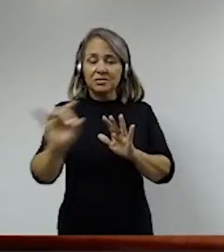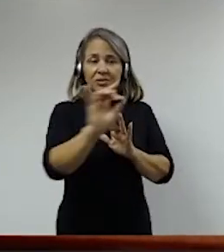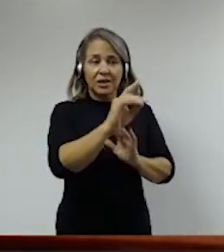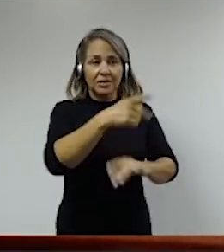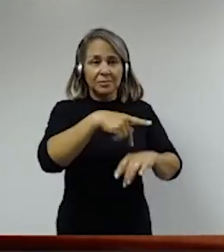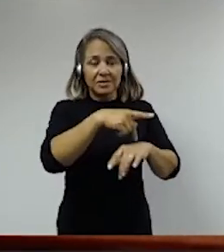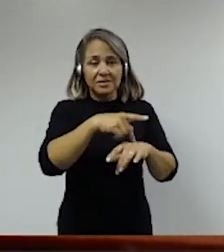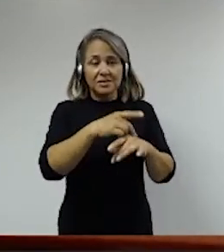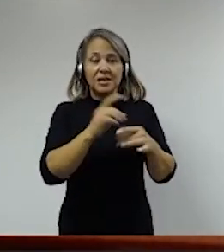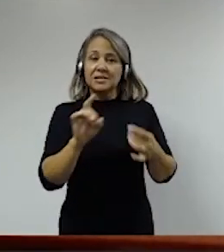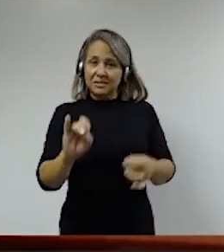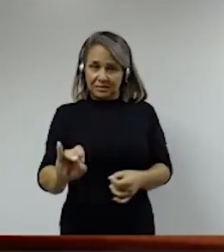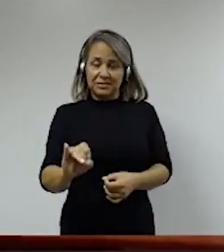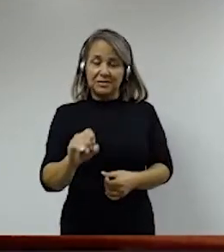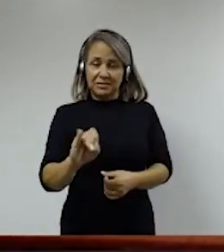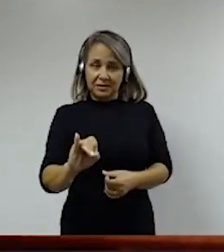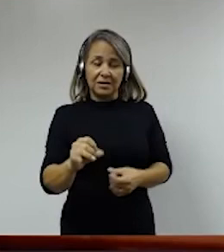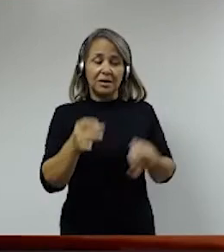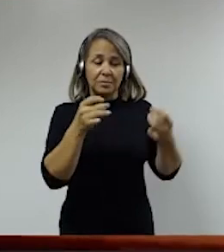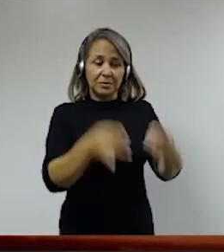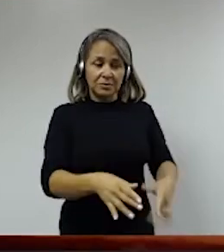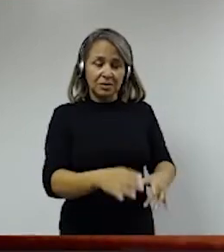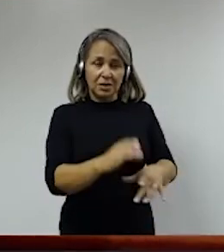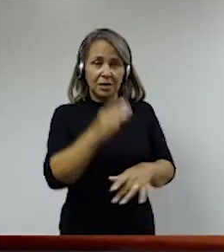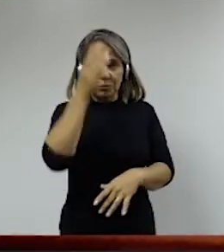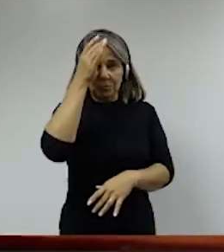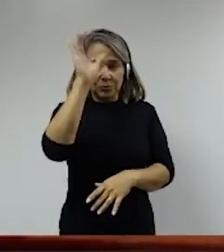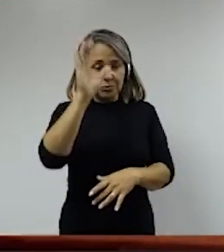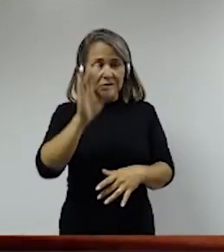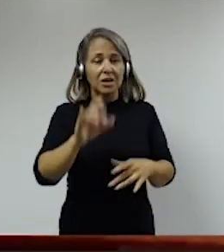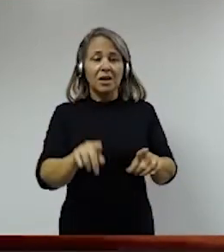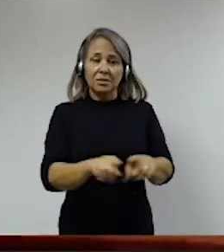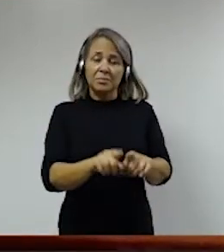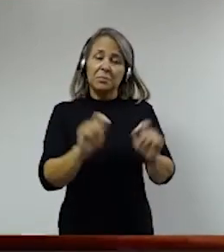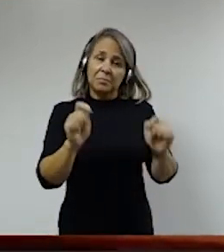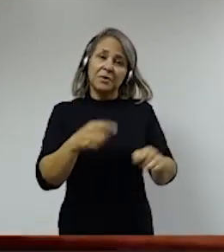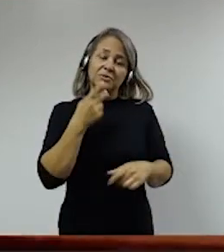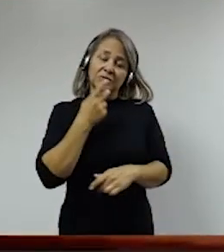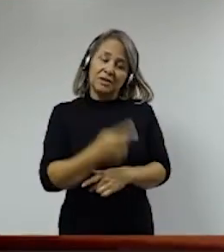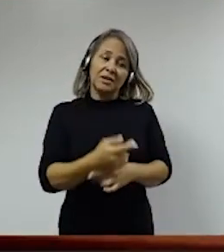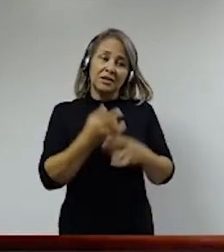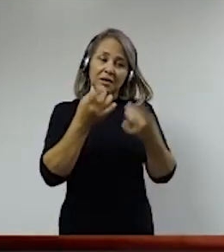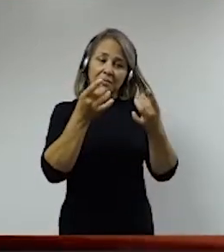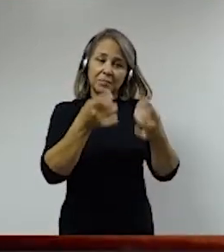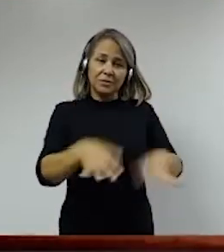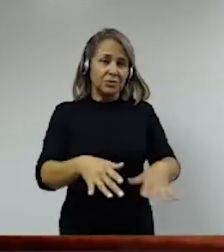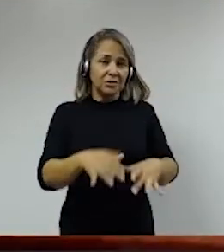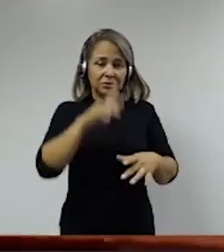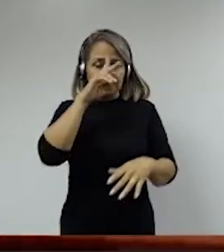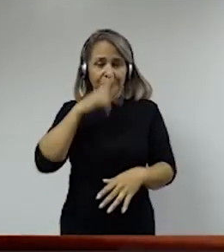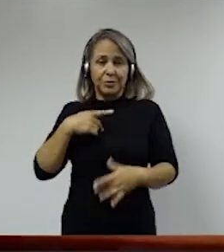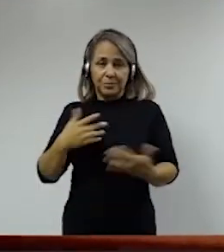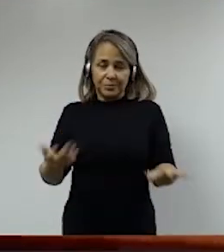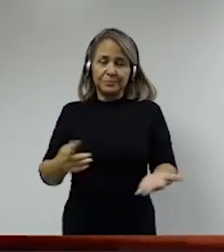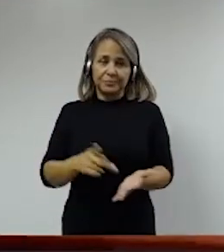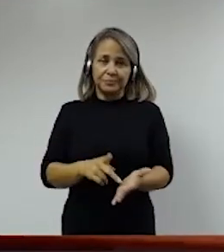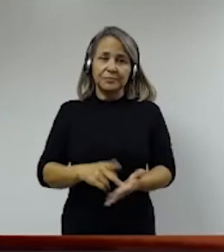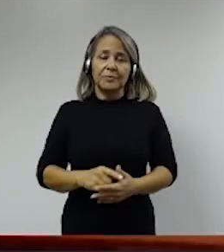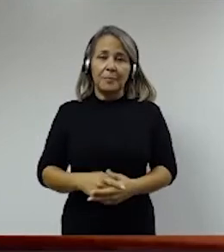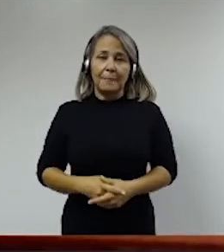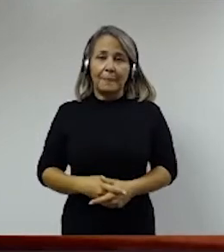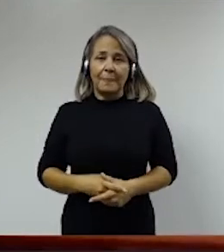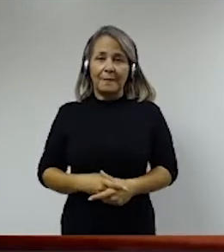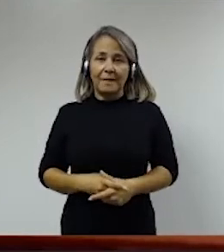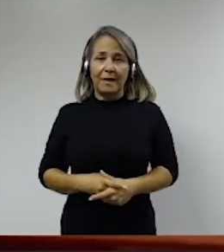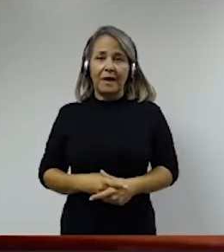é abandonar a si próprio. Então, e a verdade é que no Brasil a coisa ficou muito mais asseverada em razão da falta